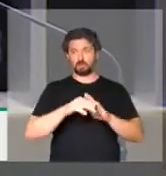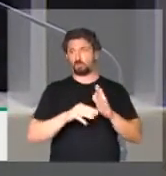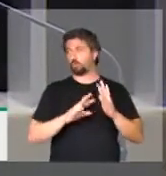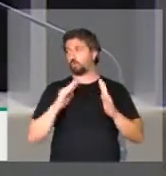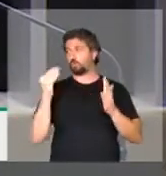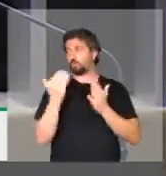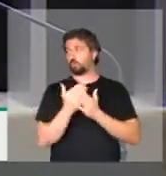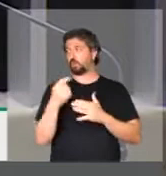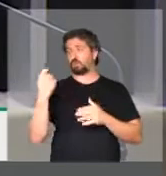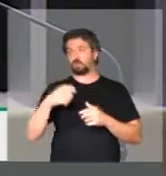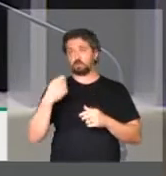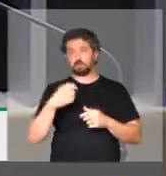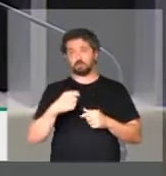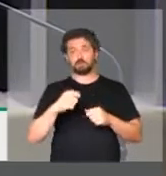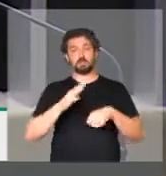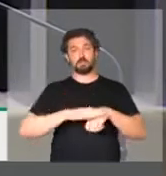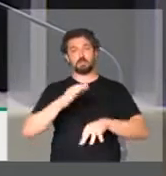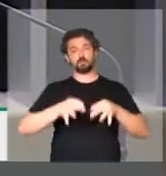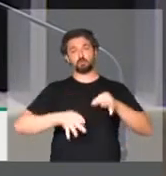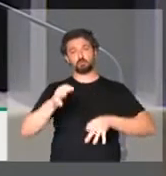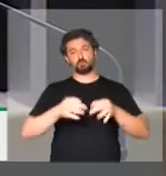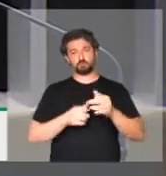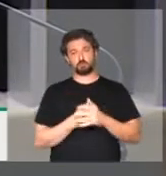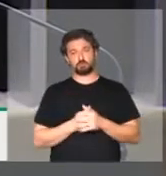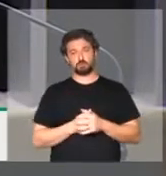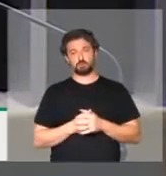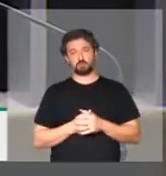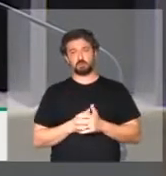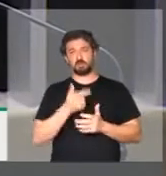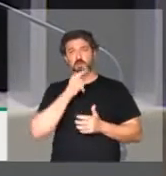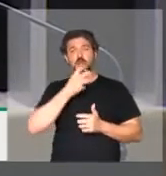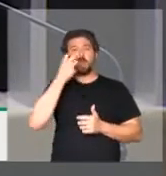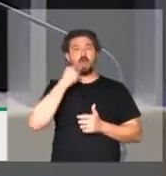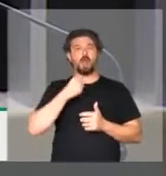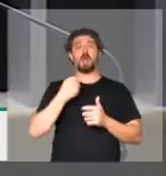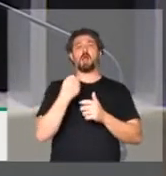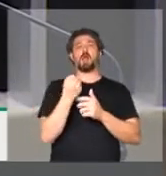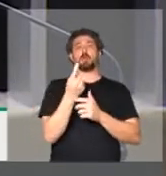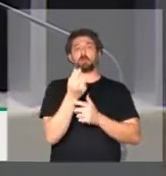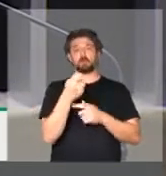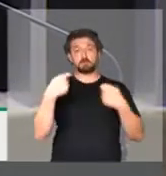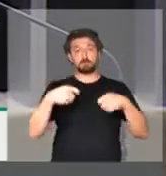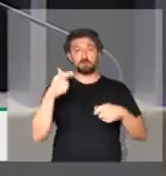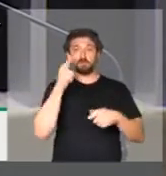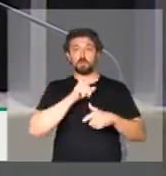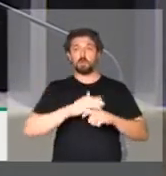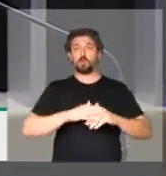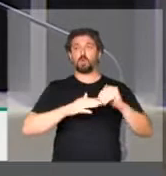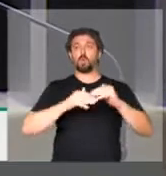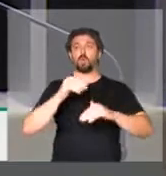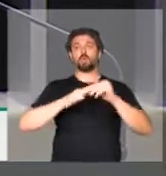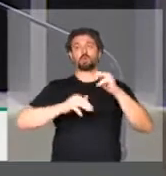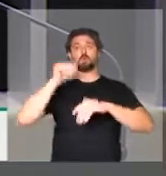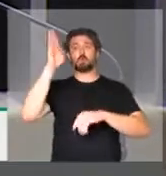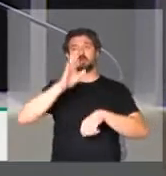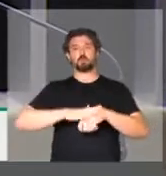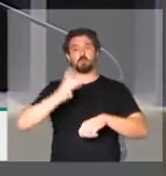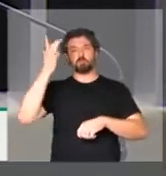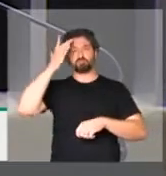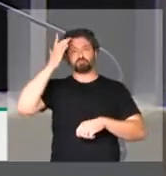devem construir um sistema mais justo para arrecadar os recursos necessários para a construção de um país